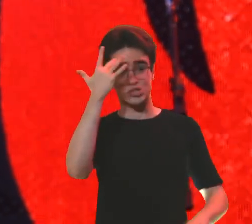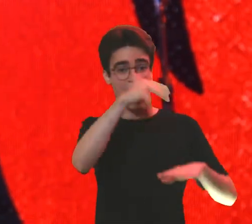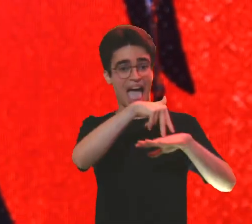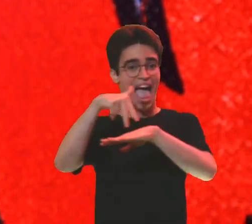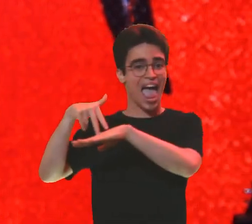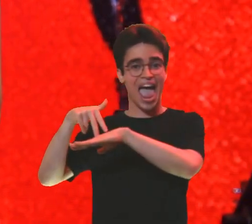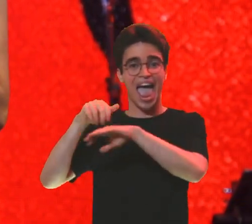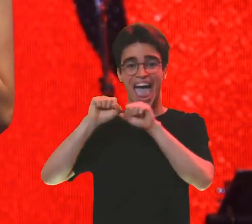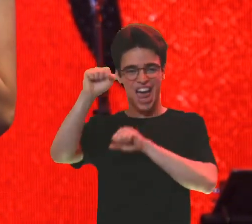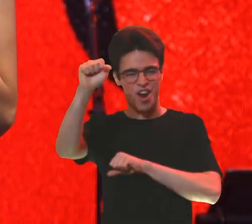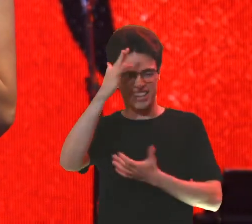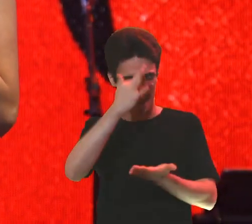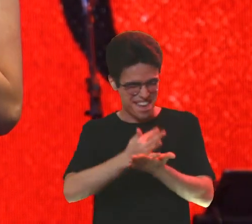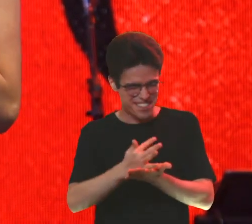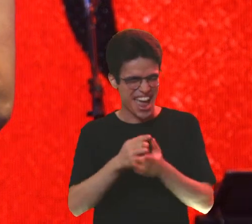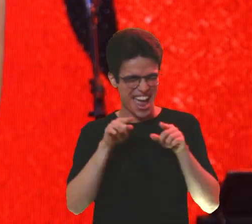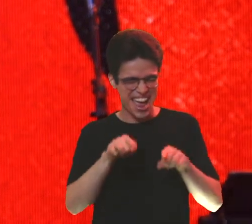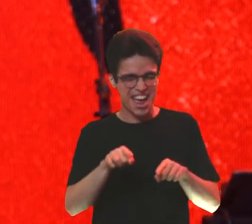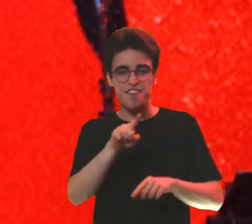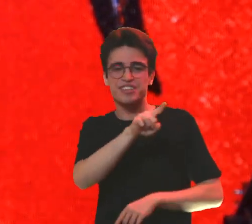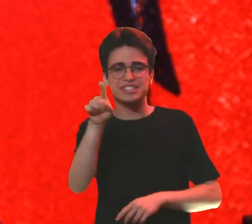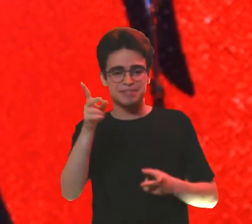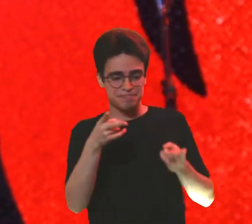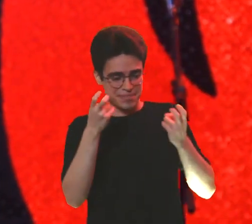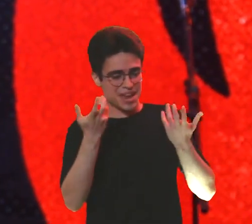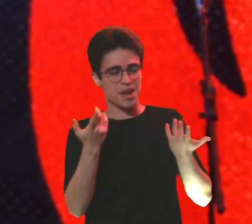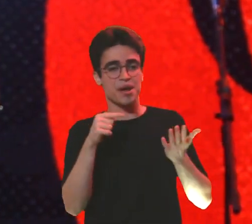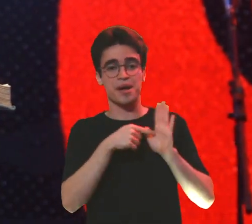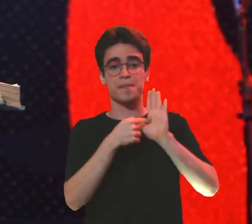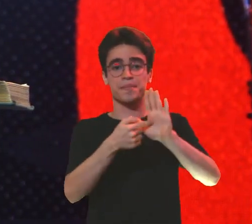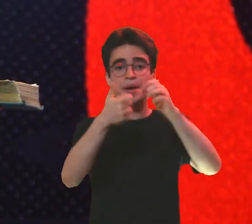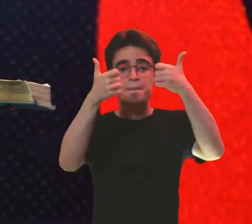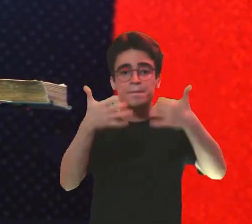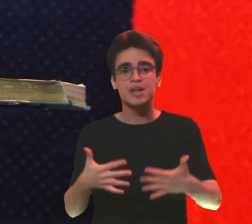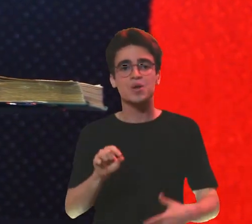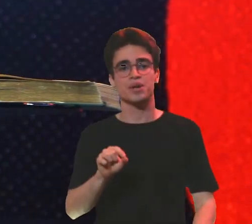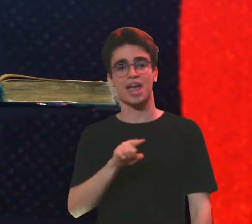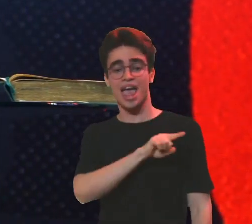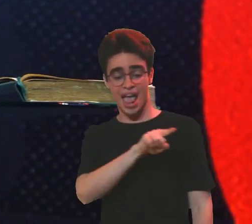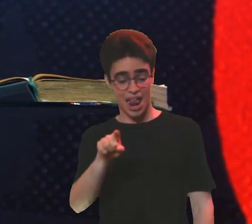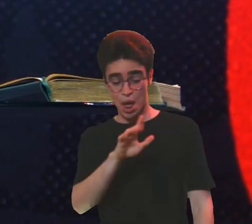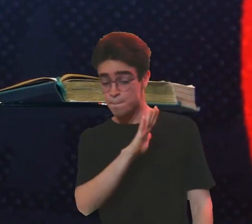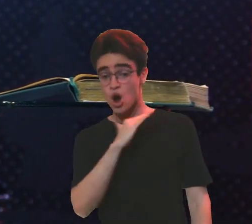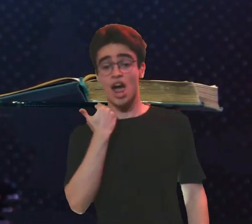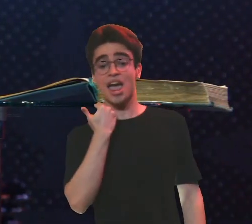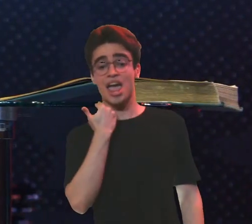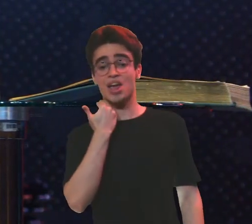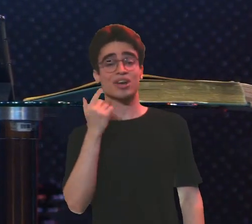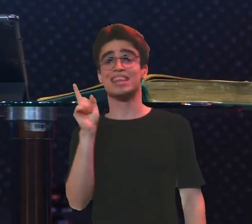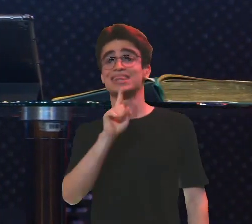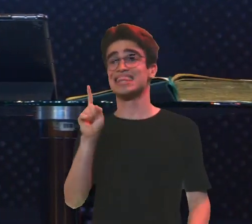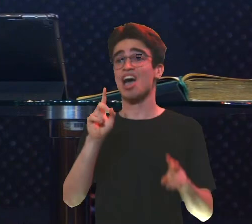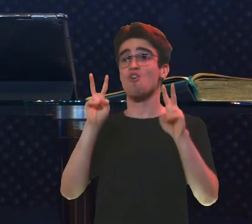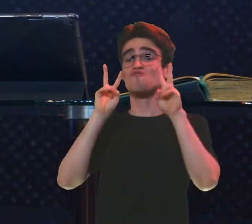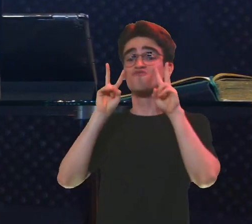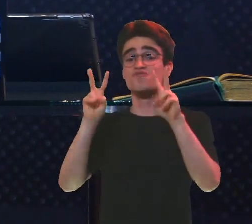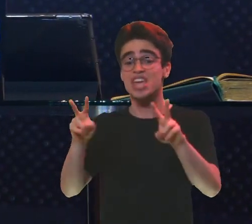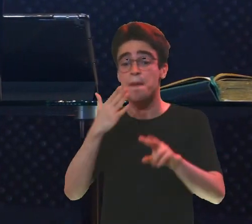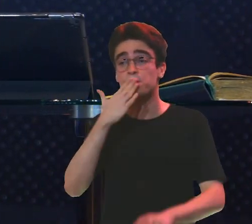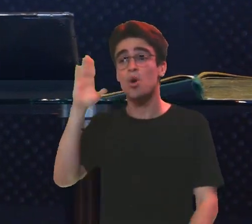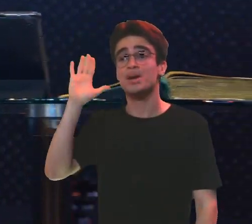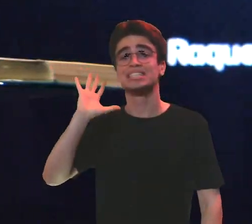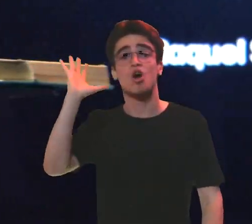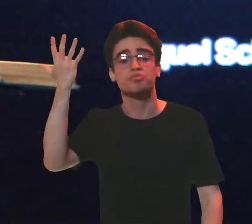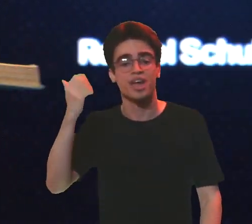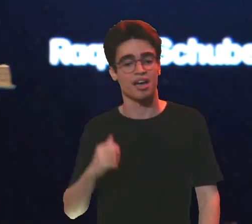fé, aqui, não sei se você percebeu, mas no texto fala assim, eles morreram sem ver a promessa se cumprindo.